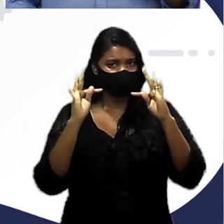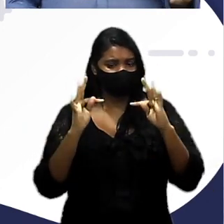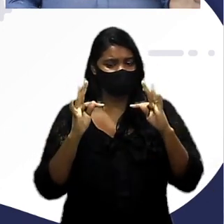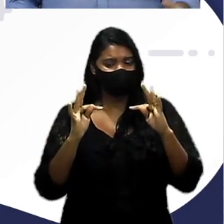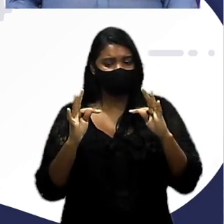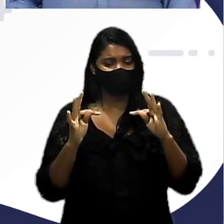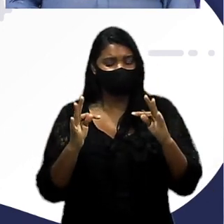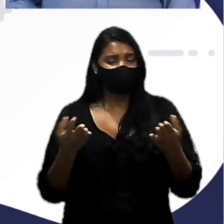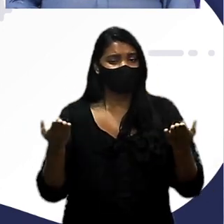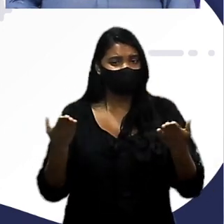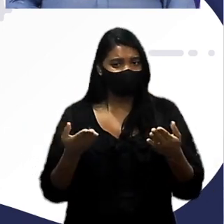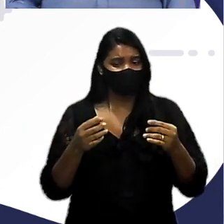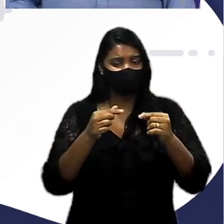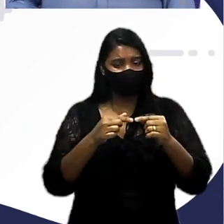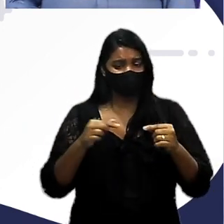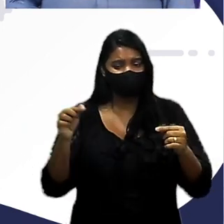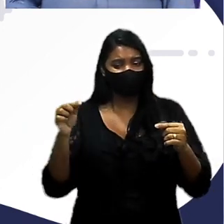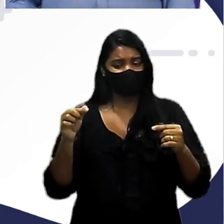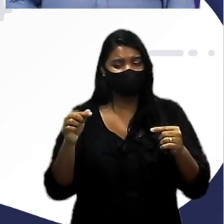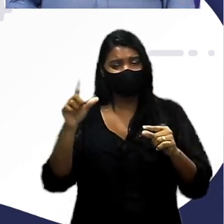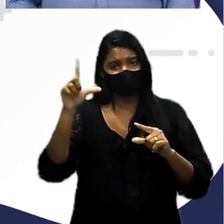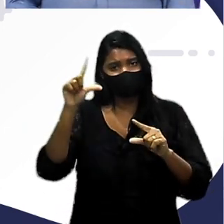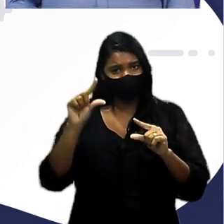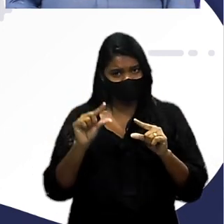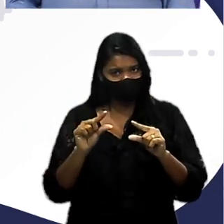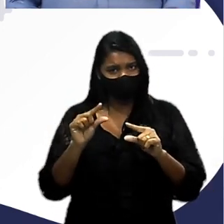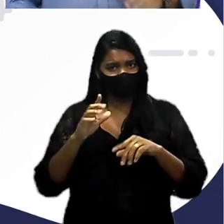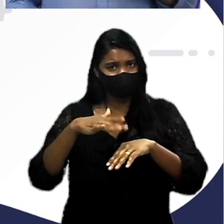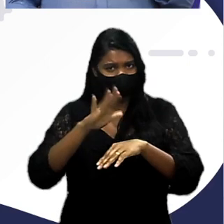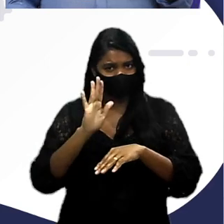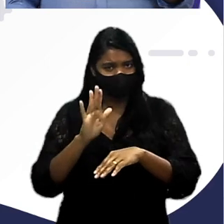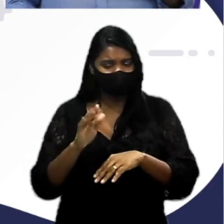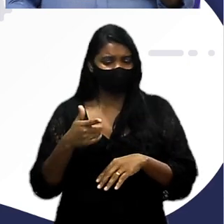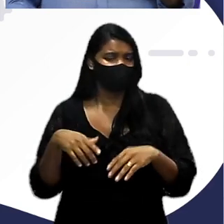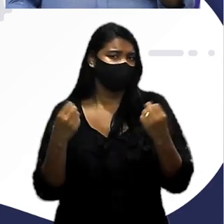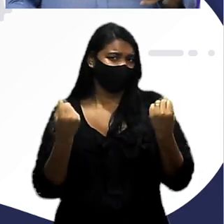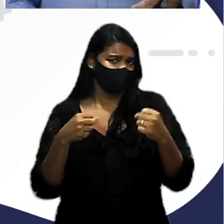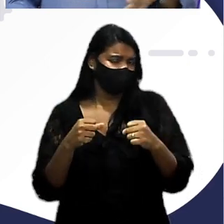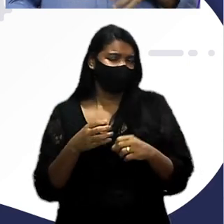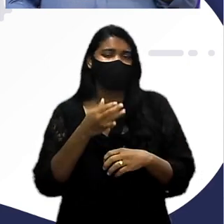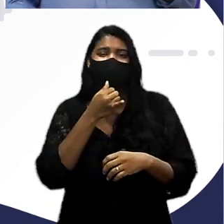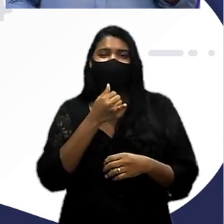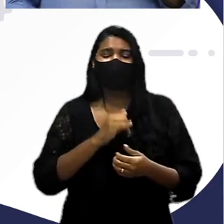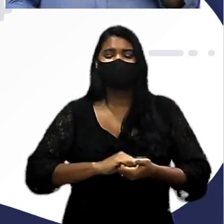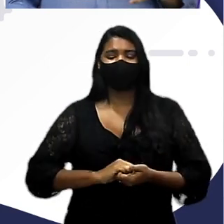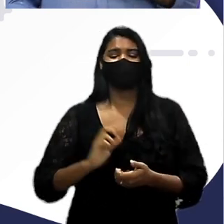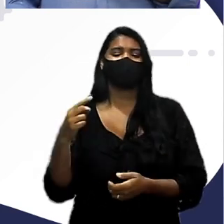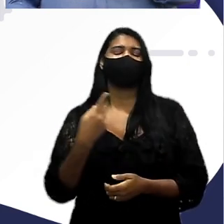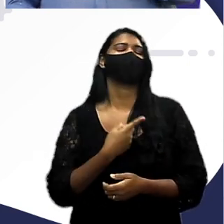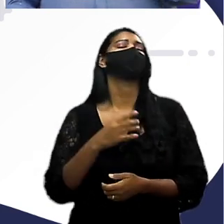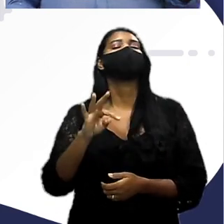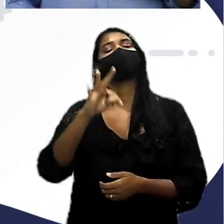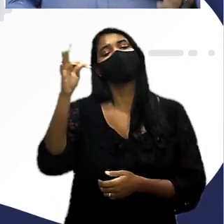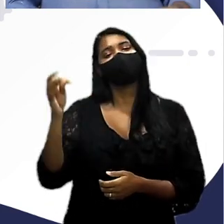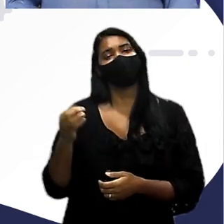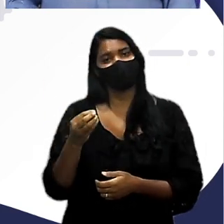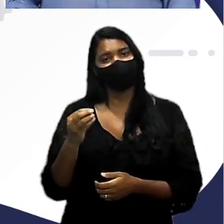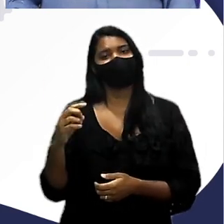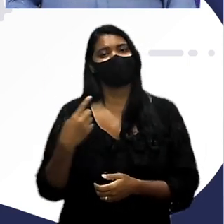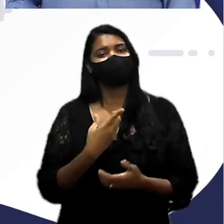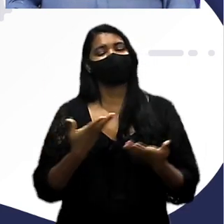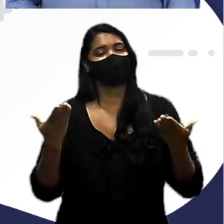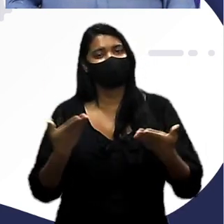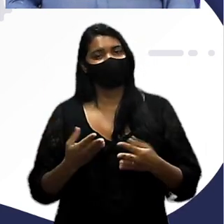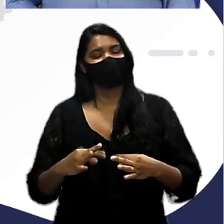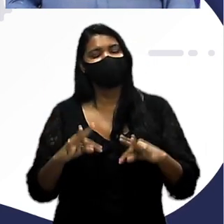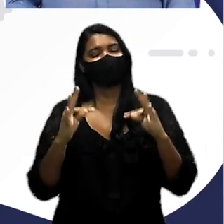que esse espaço de tempo tem reduzido bastante. Não precisa ir muito longe, todos nós, né, a grande maioria